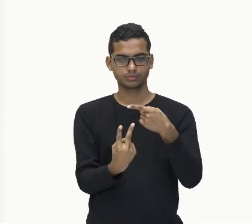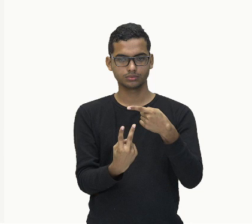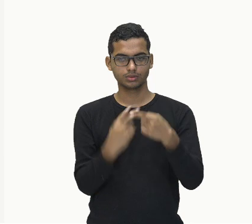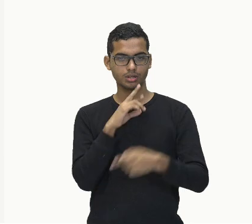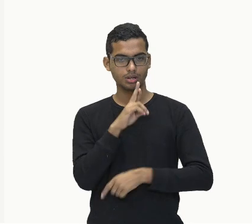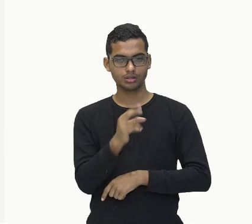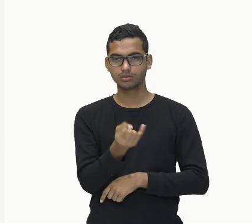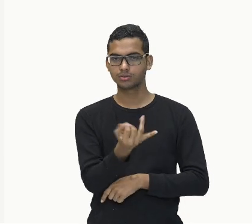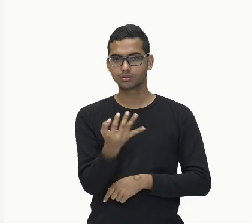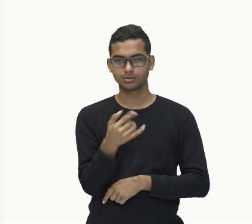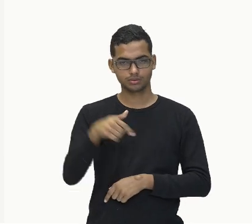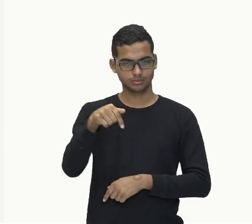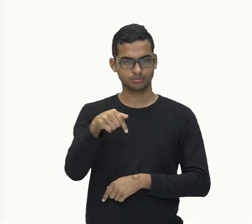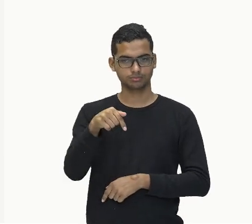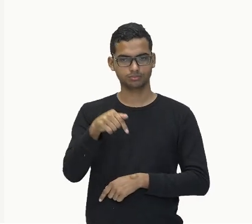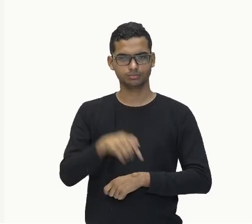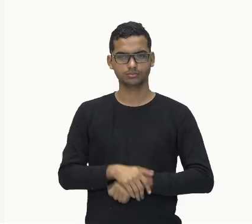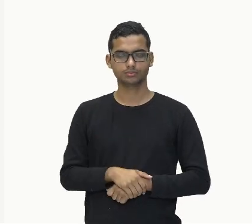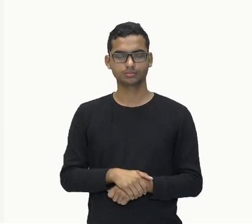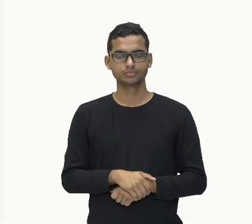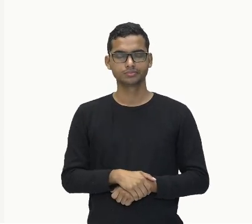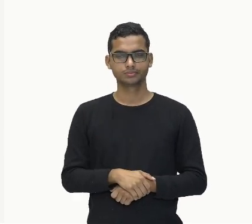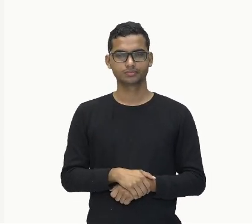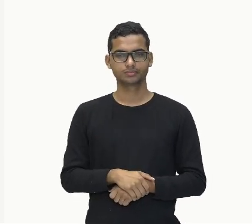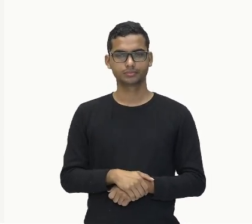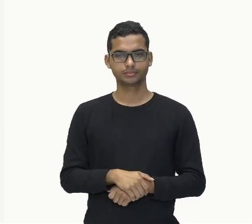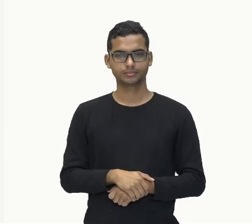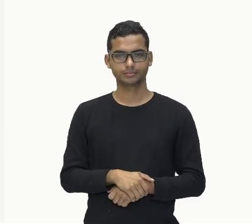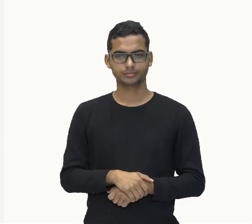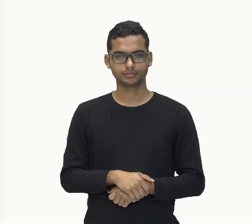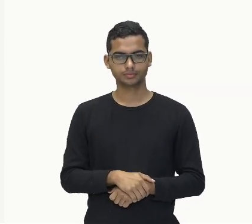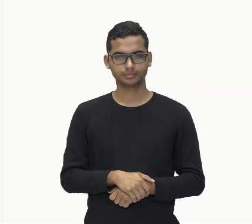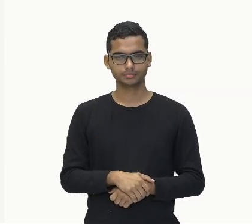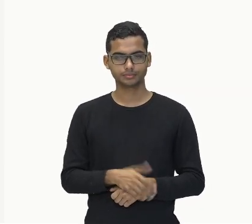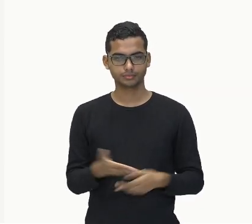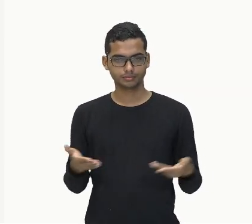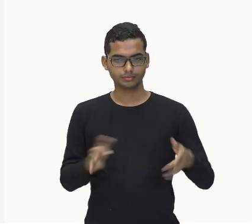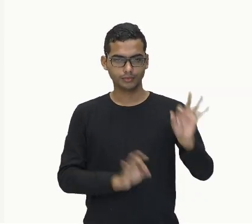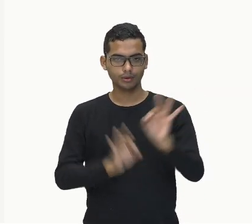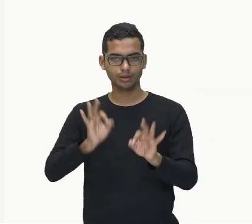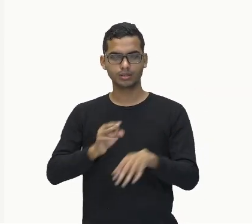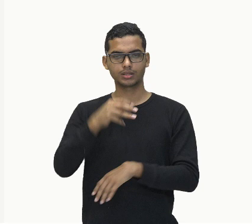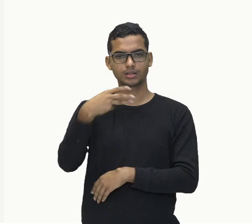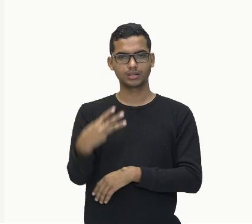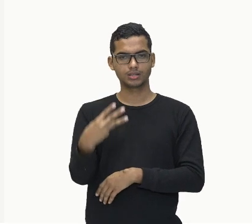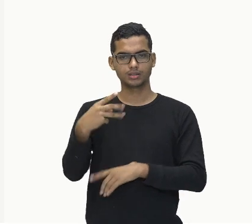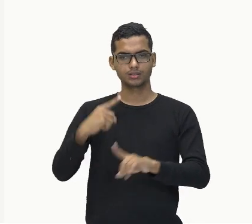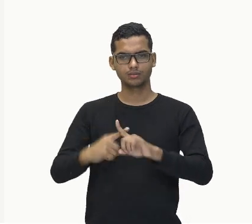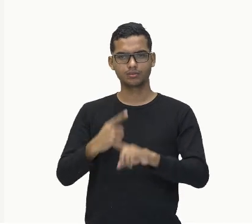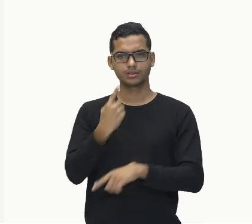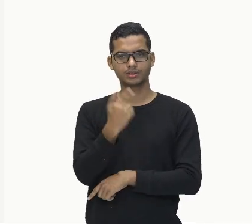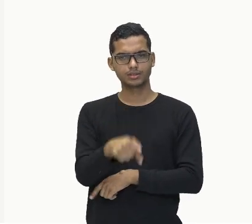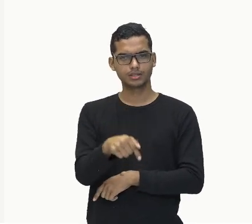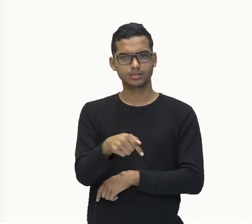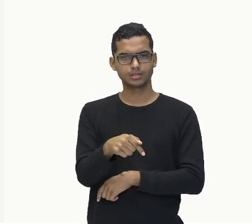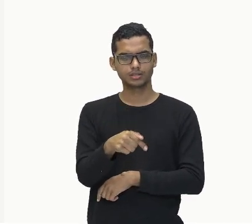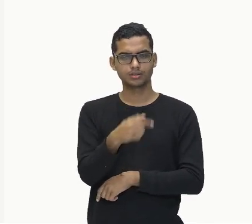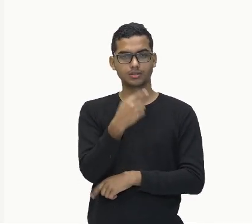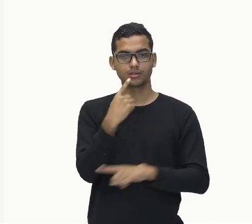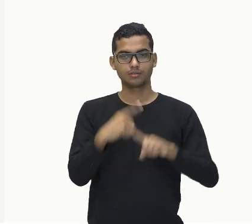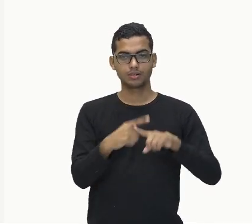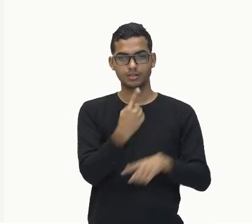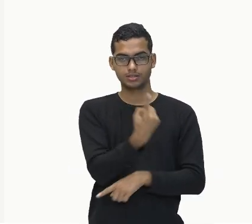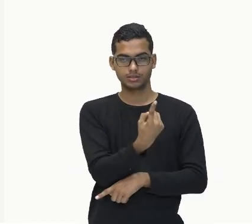que vai dar 7. Então, a gente vai ficar com 3 vezes 7 vezes 13 vezes 11 dividido por